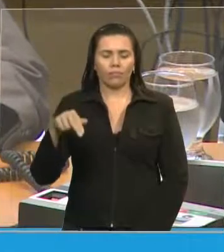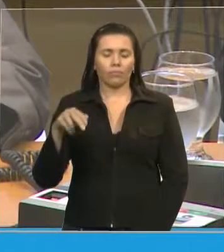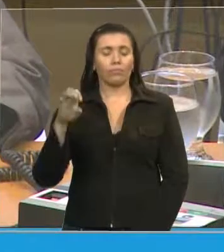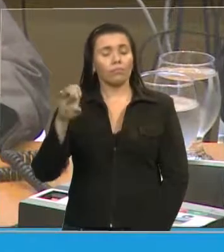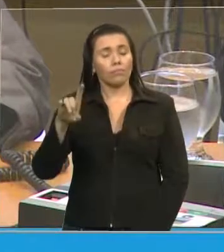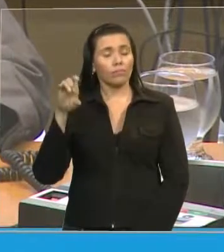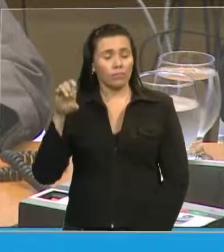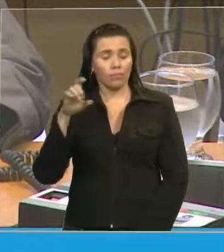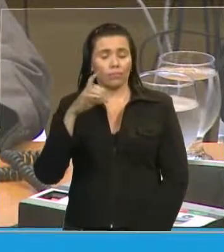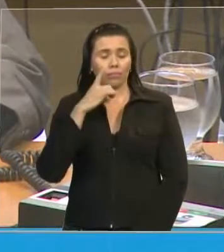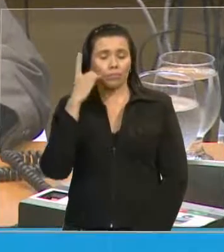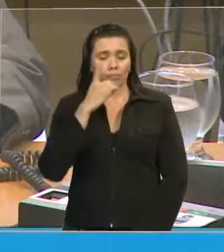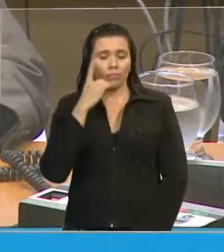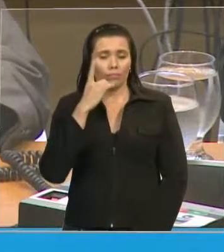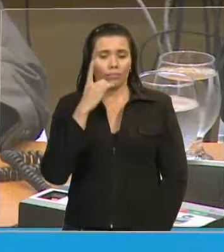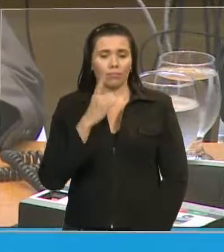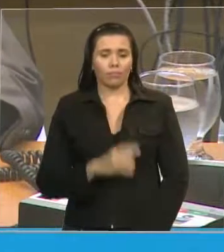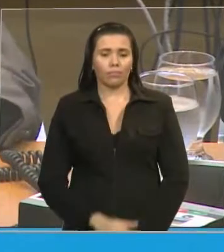ex-deputado.